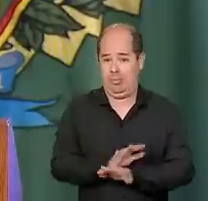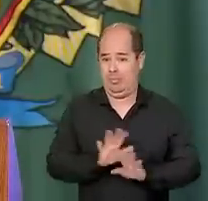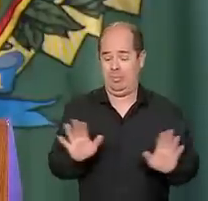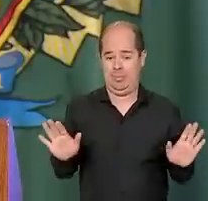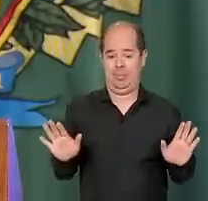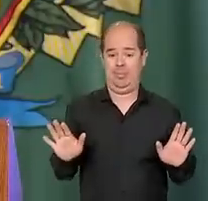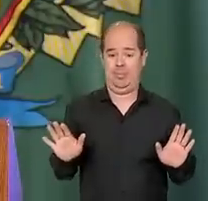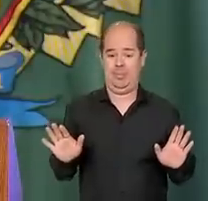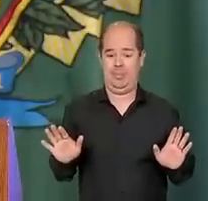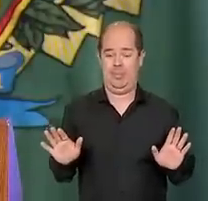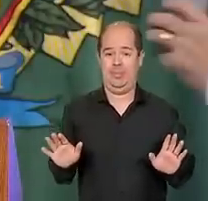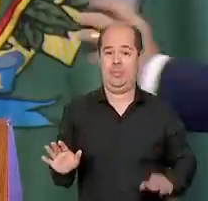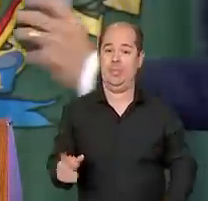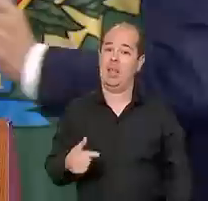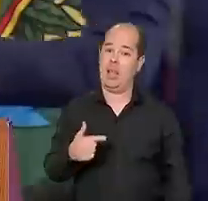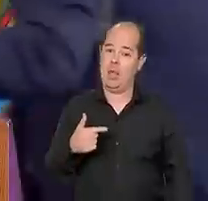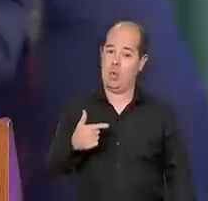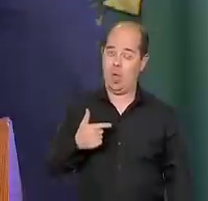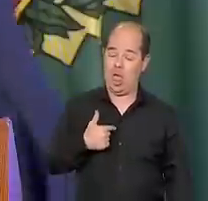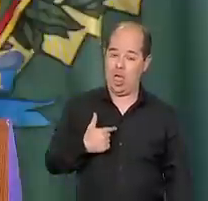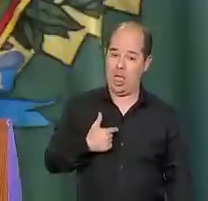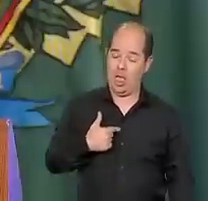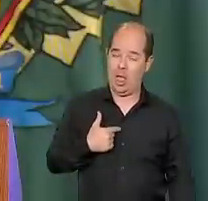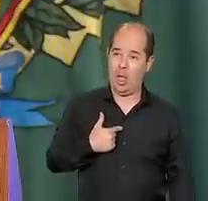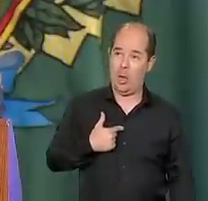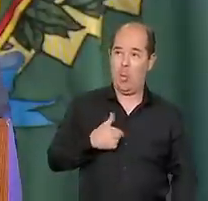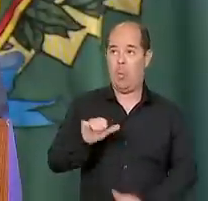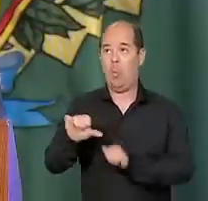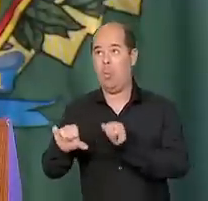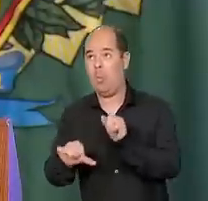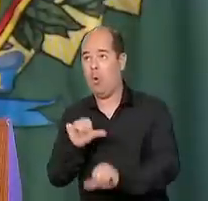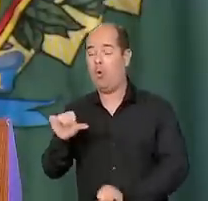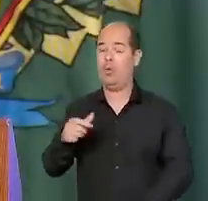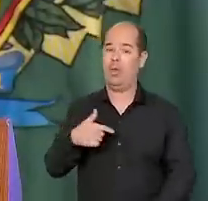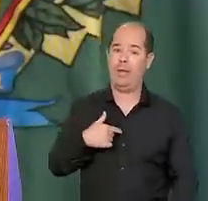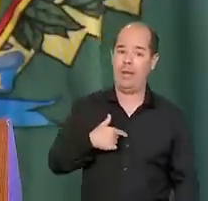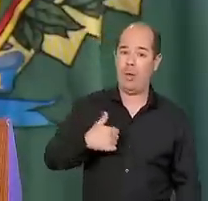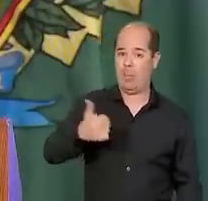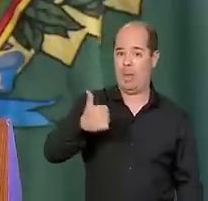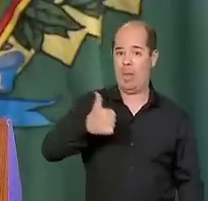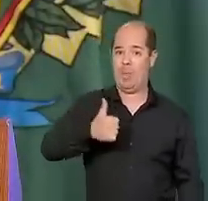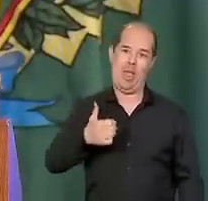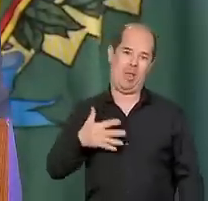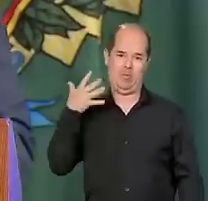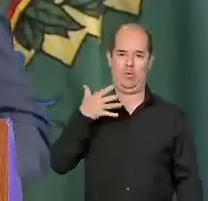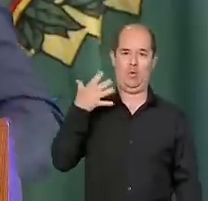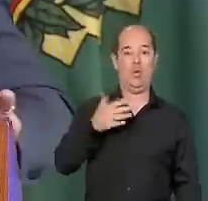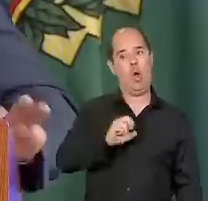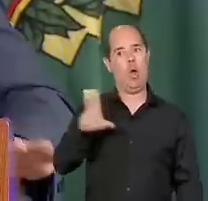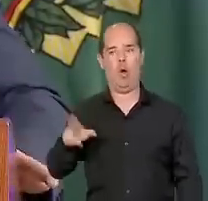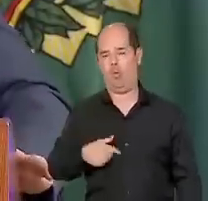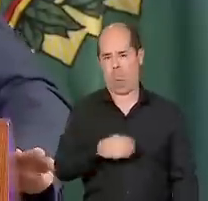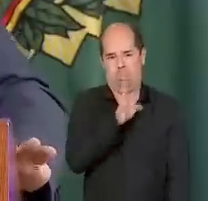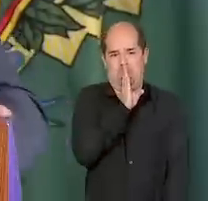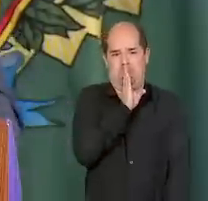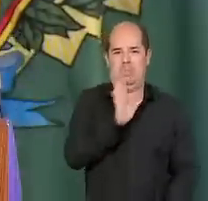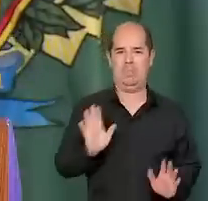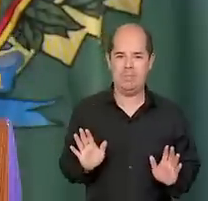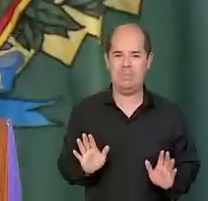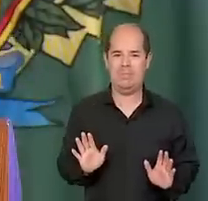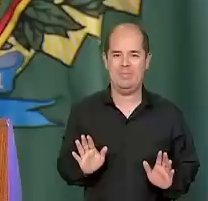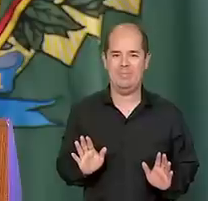a iniciativa de falar em primeiro lugar, ou faço como agora, não falar. Mas primeiro eu